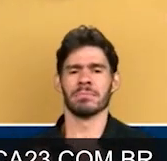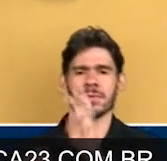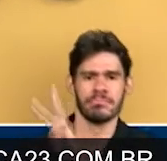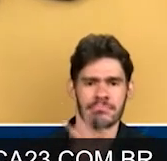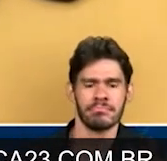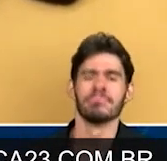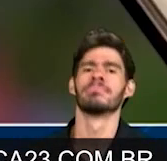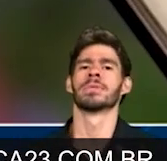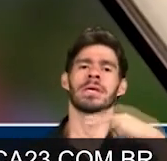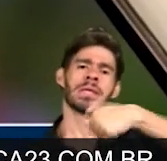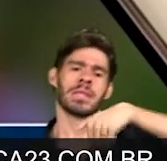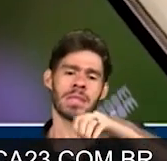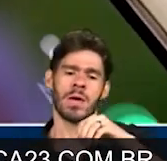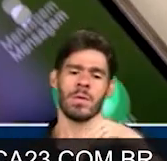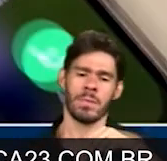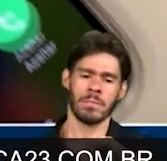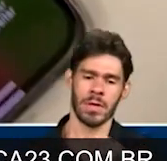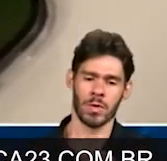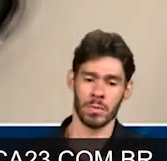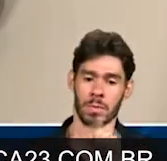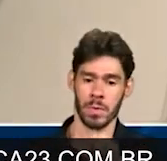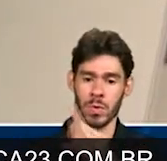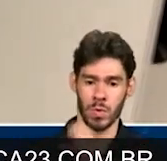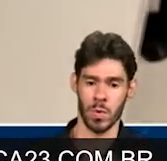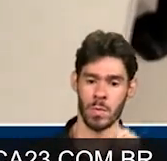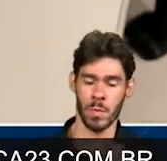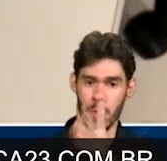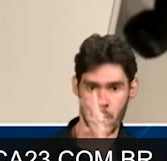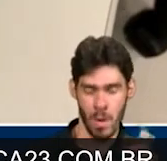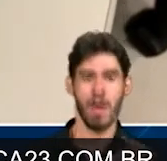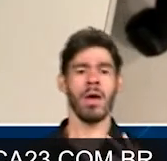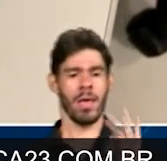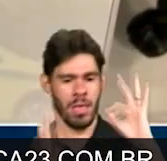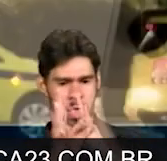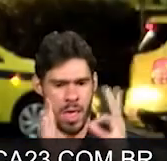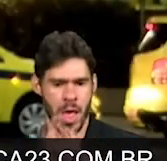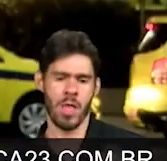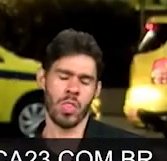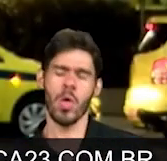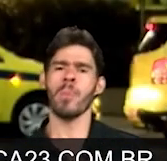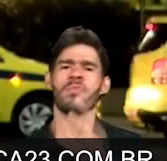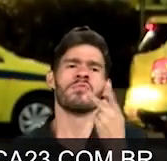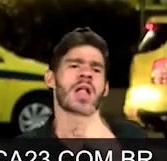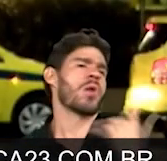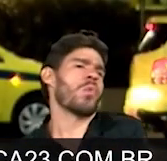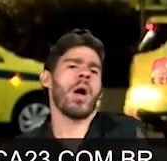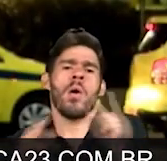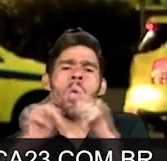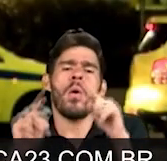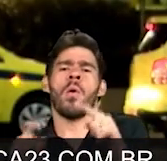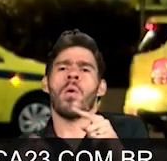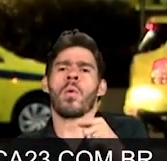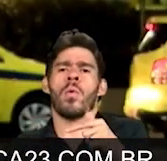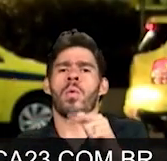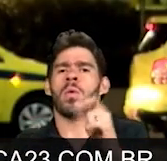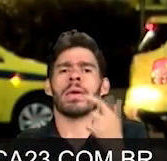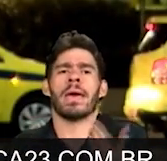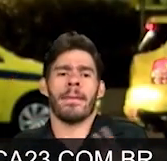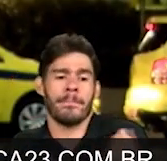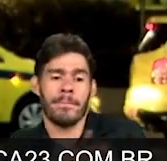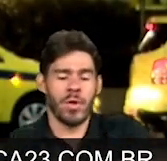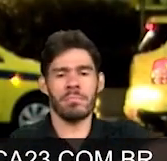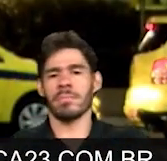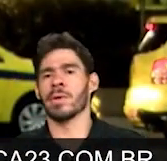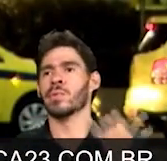site nãomeperturbe.com.br, colocar o seu telefone e indicar de quais serviços você não quer receber essa chamada